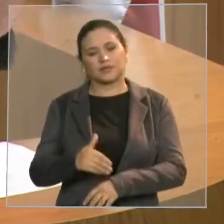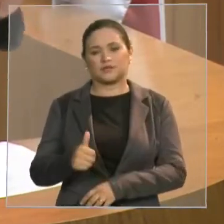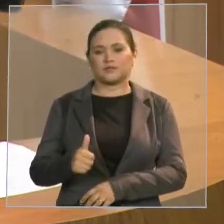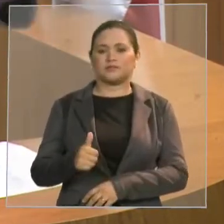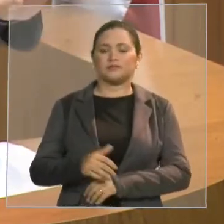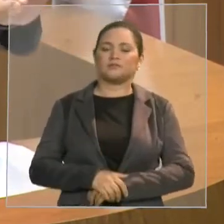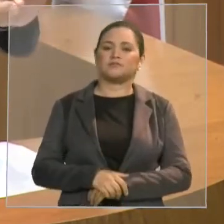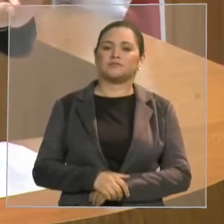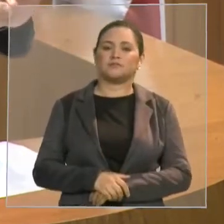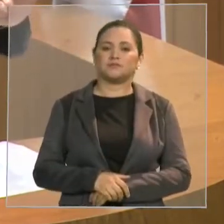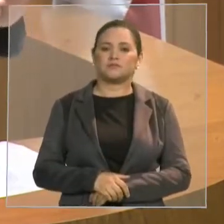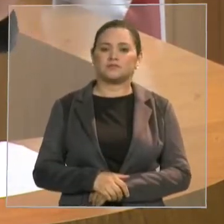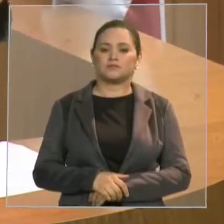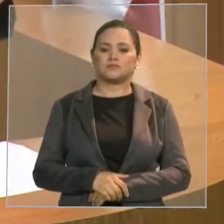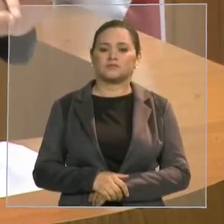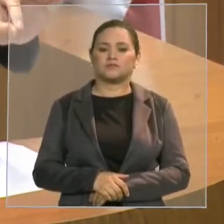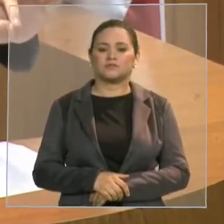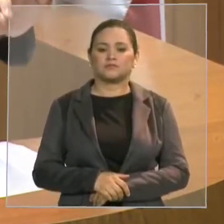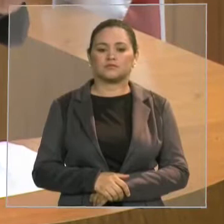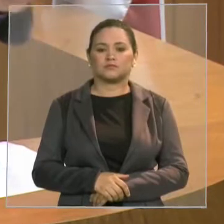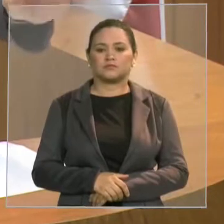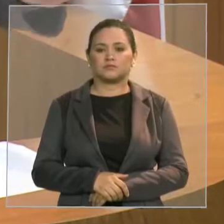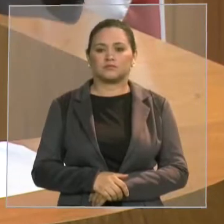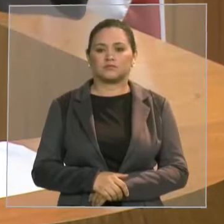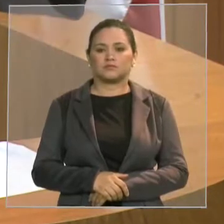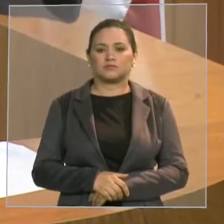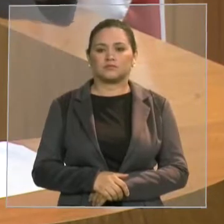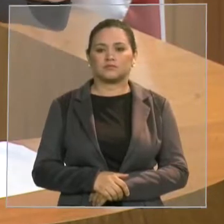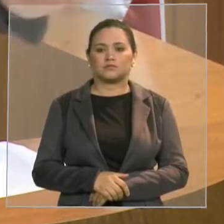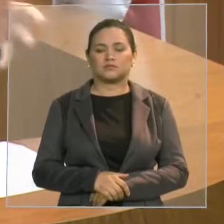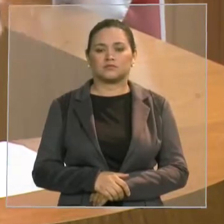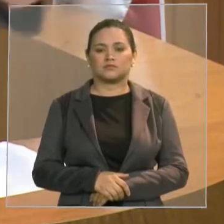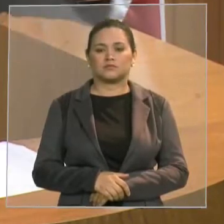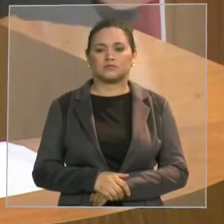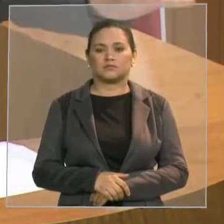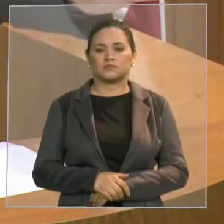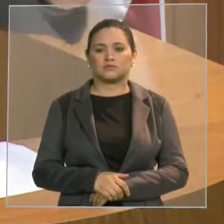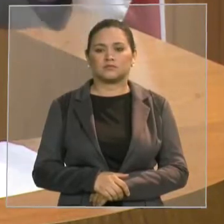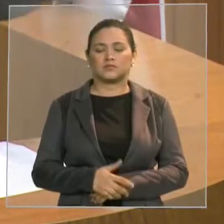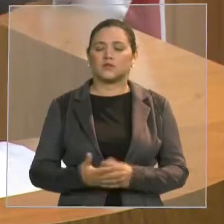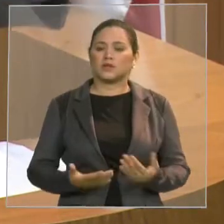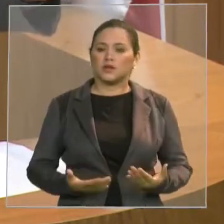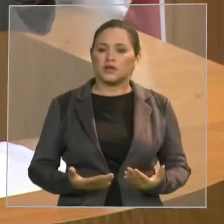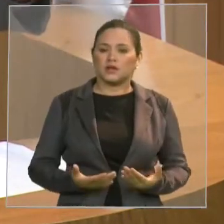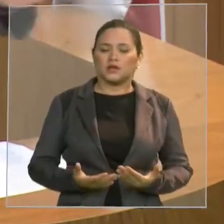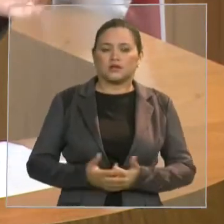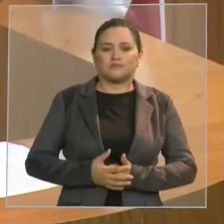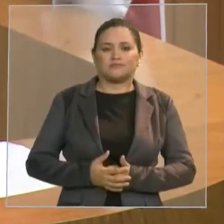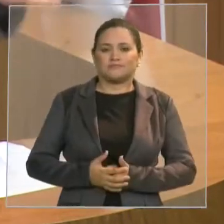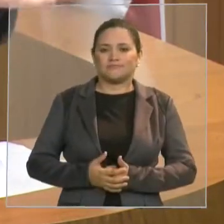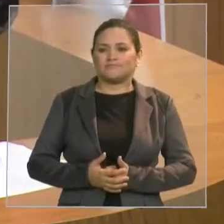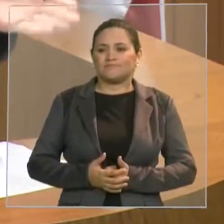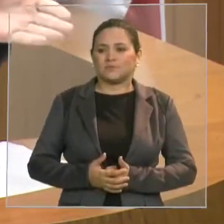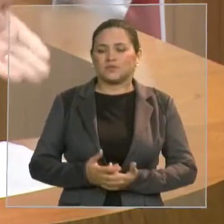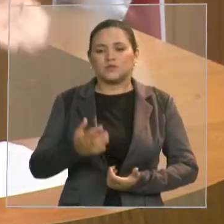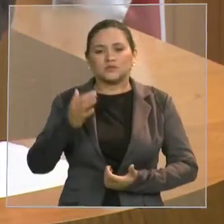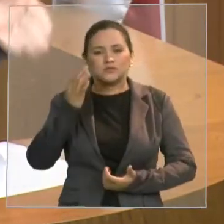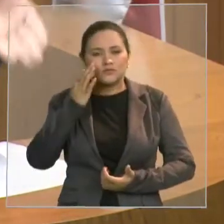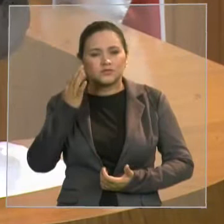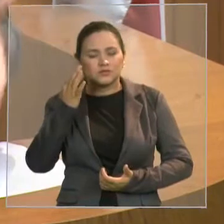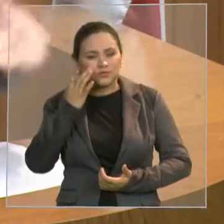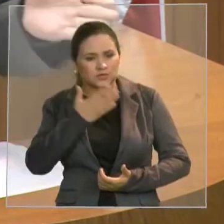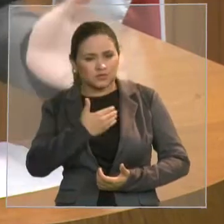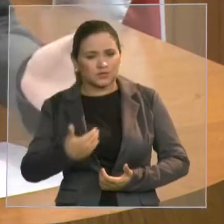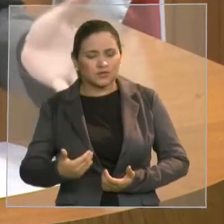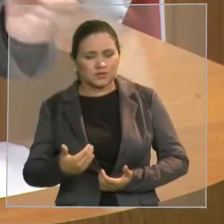falta de atendimento dos seus pleitos, e decidiu se tornar oposição. Porque o deputado Wellington foi eleito